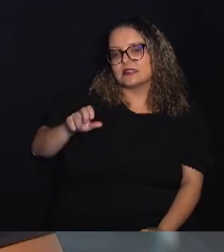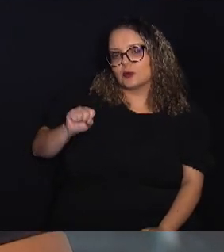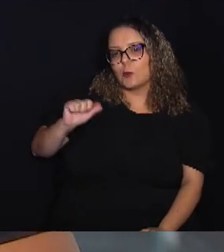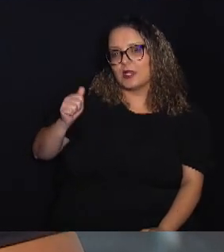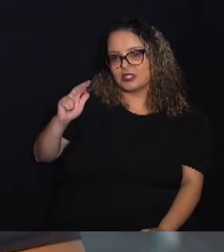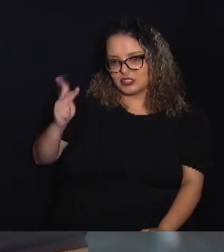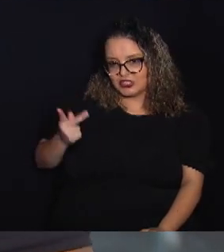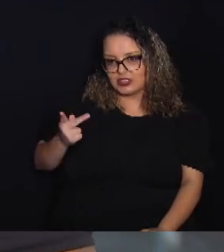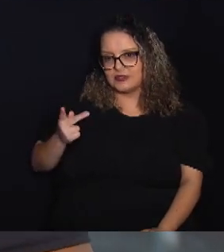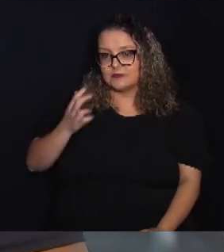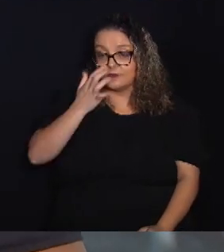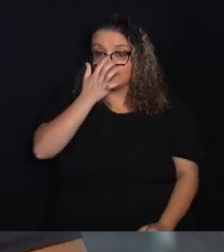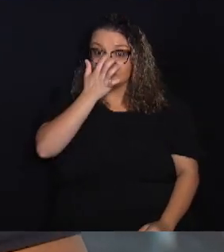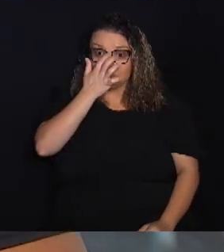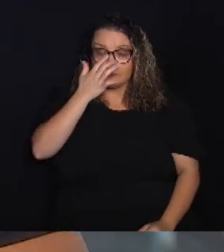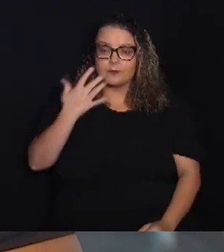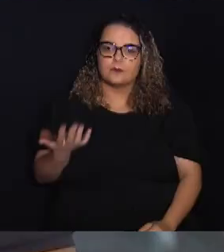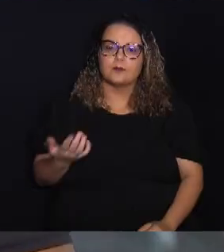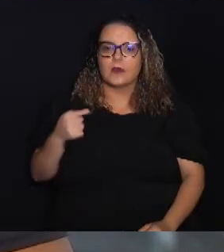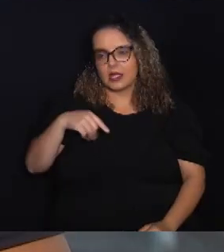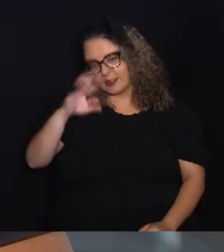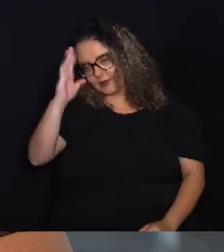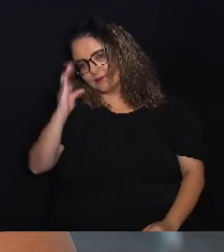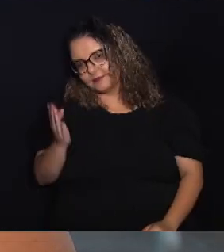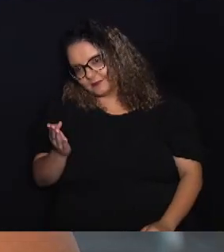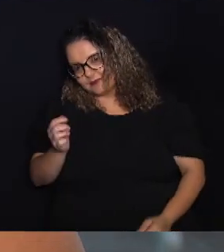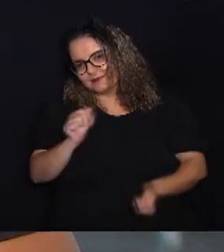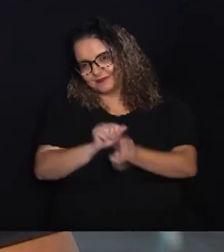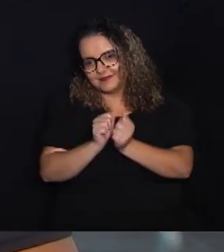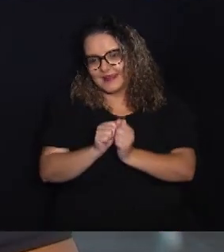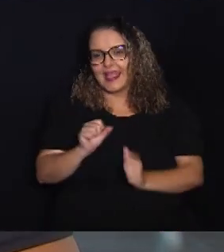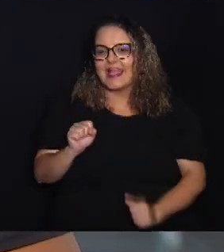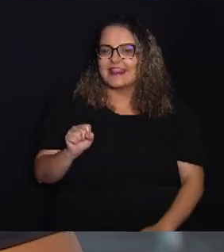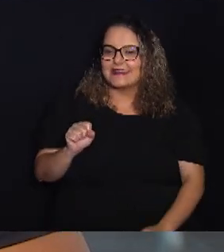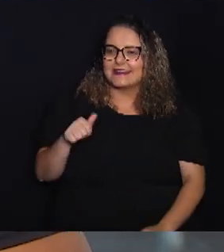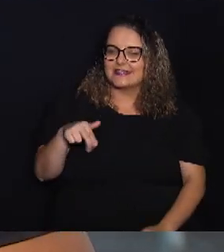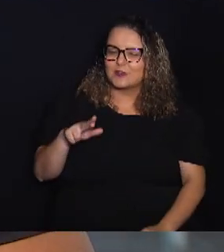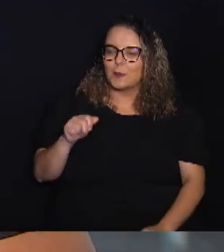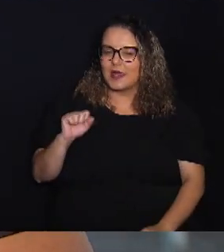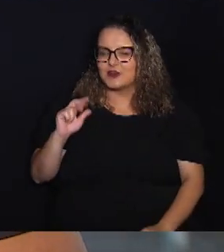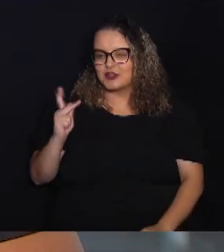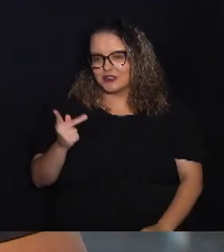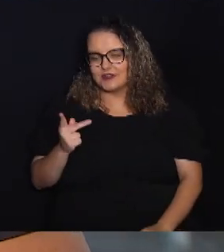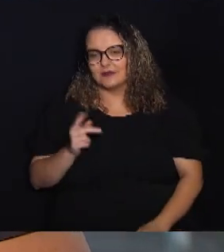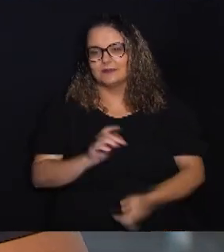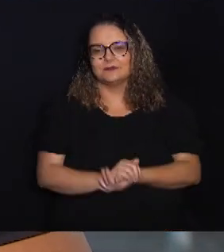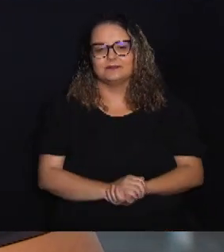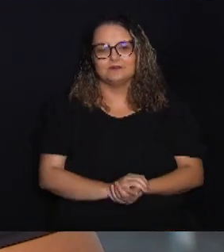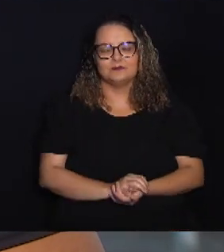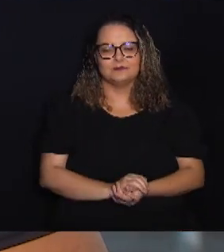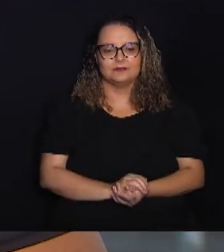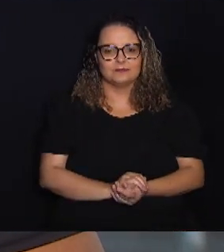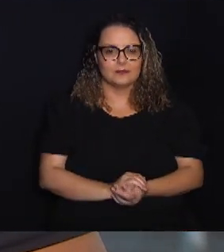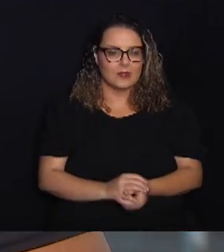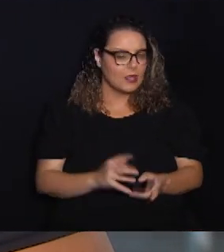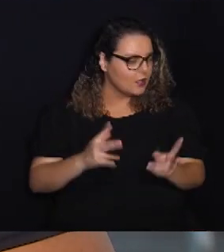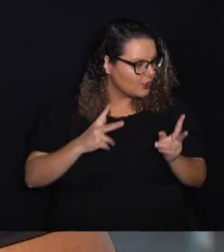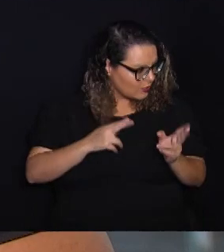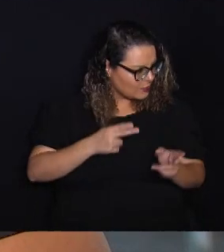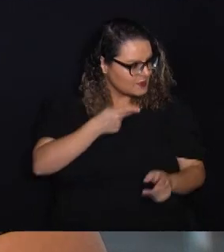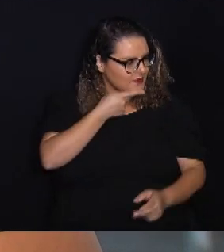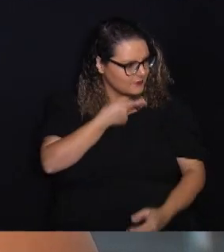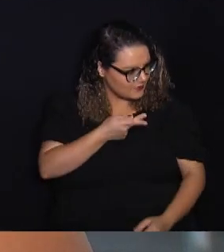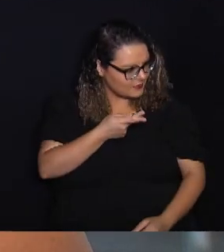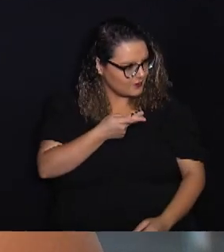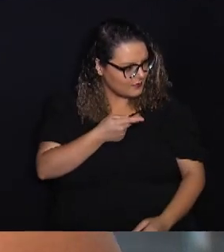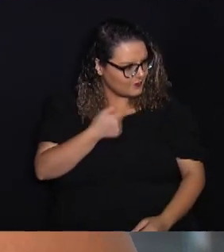frente. Por isso que eles colocaram squash. Então, no Brasil, ele ficou abrasileirado, ficou squash.